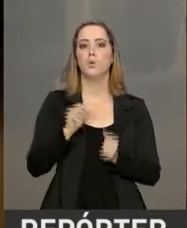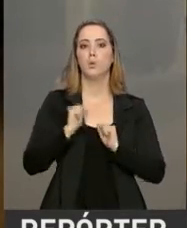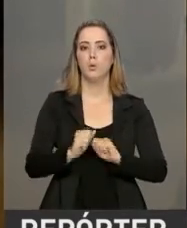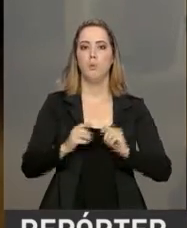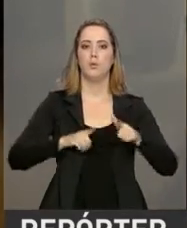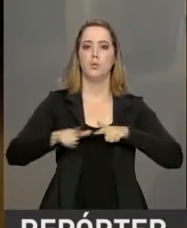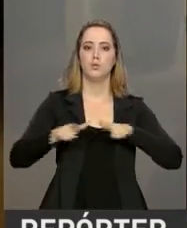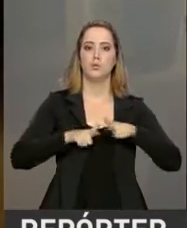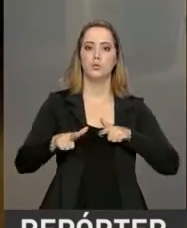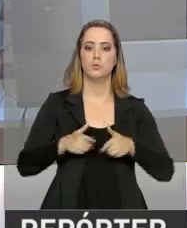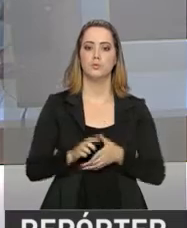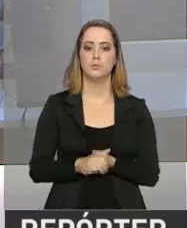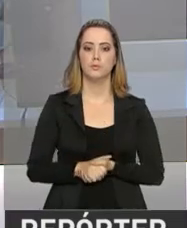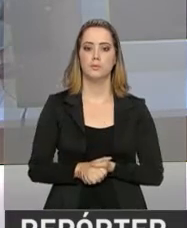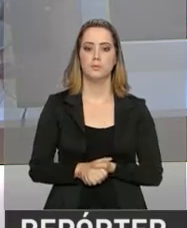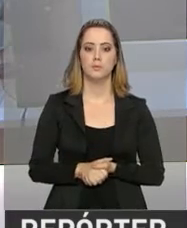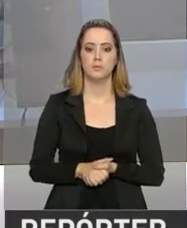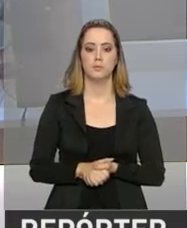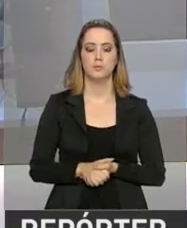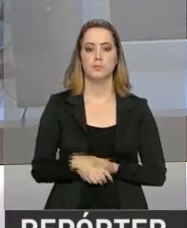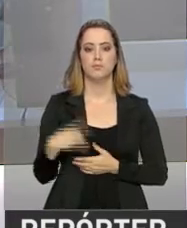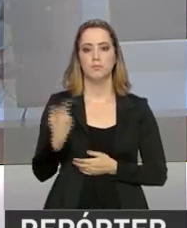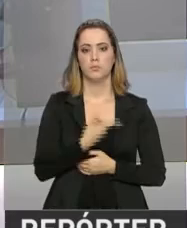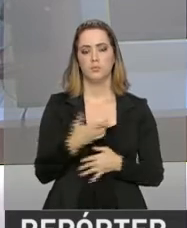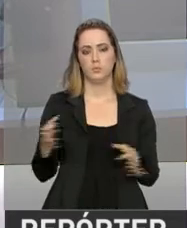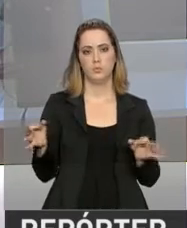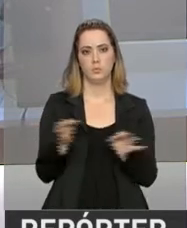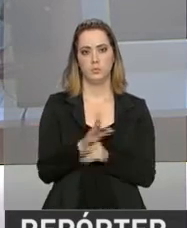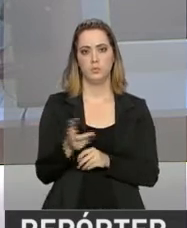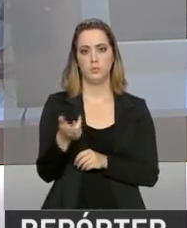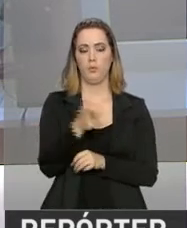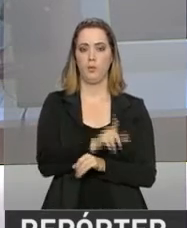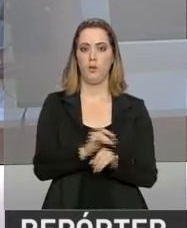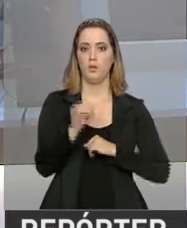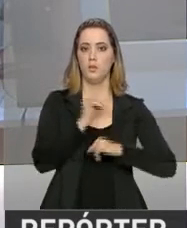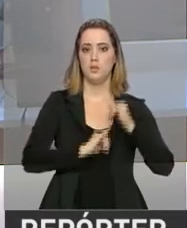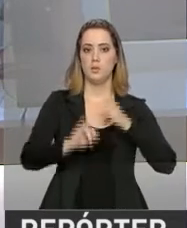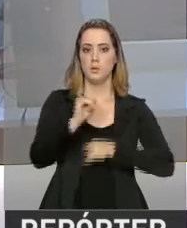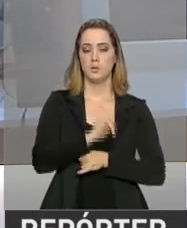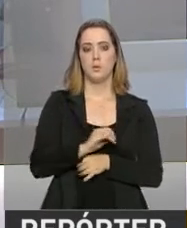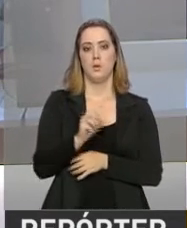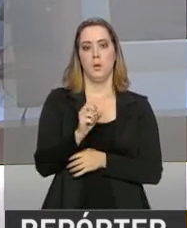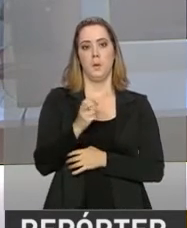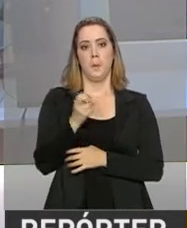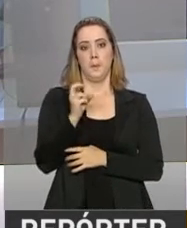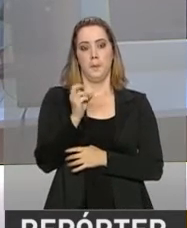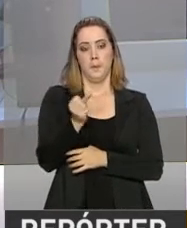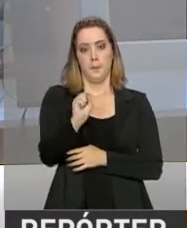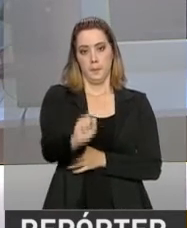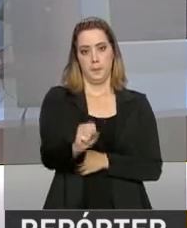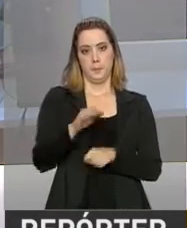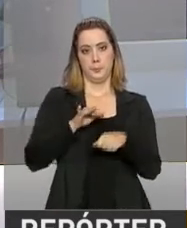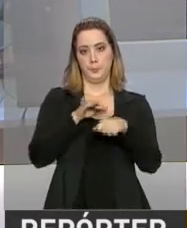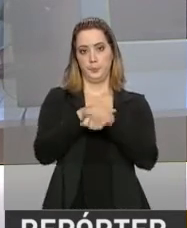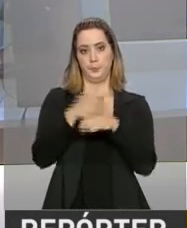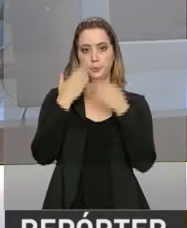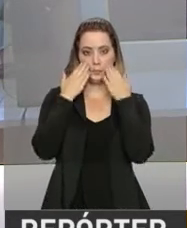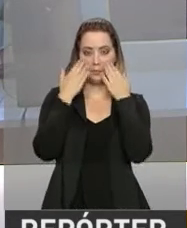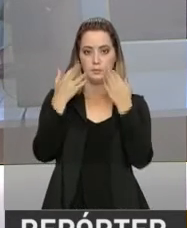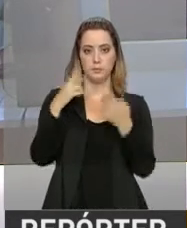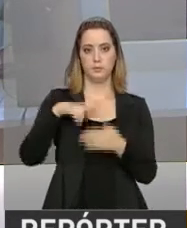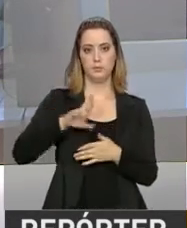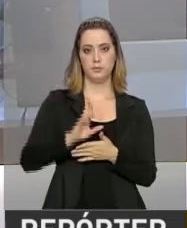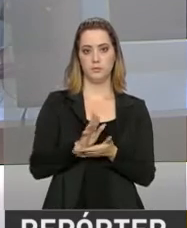enfrentar os desafios do mercado de trabalho. Nós ficamos por aqui. Voltamos a qualquer momento com outras informações ou às 8 da noite na próxima edição